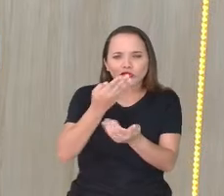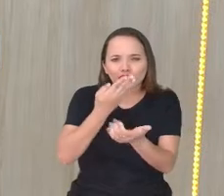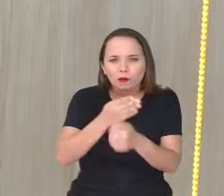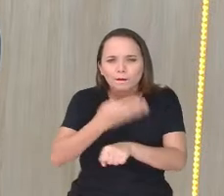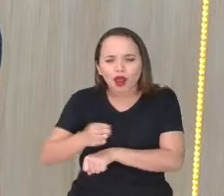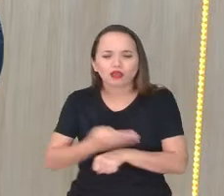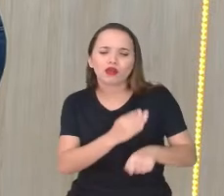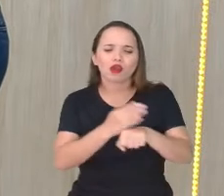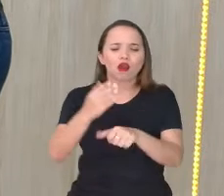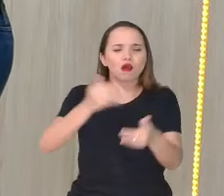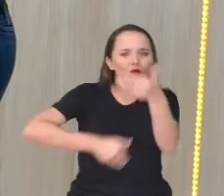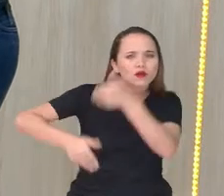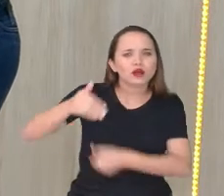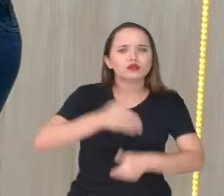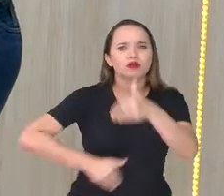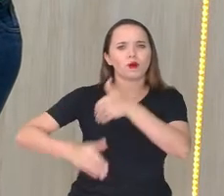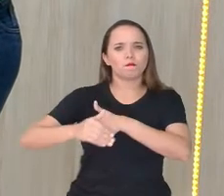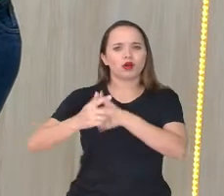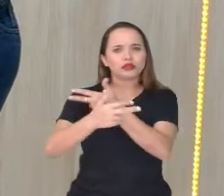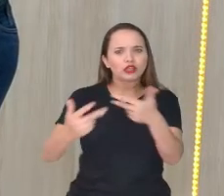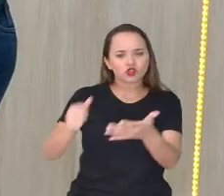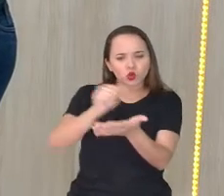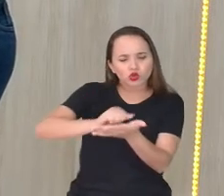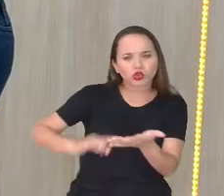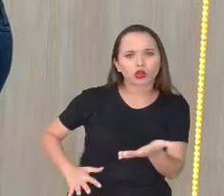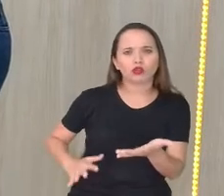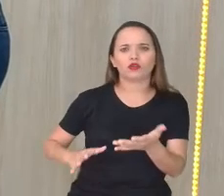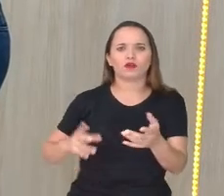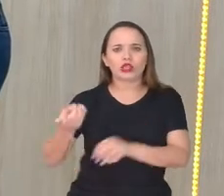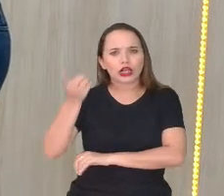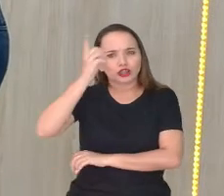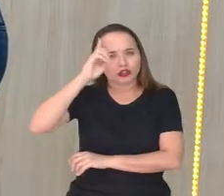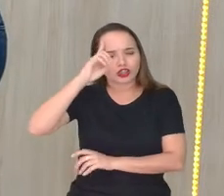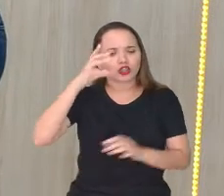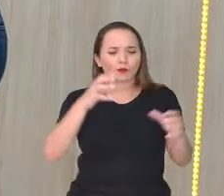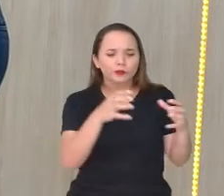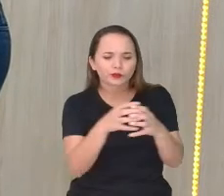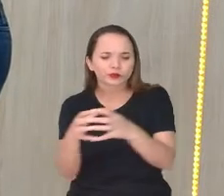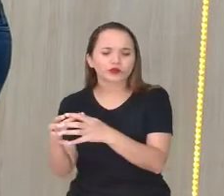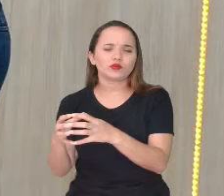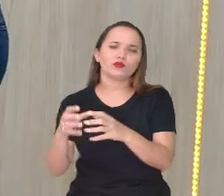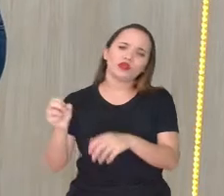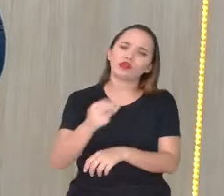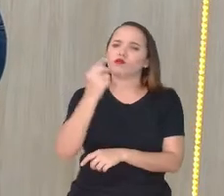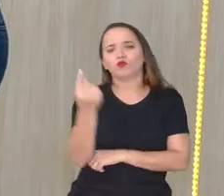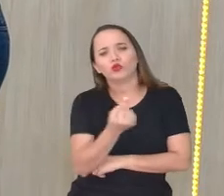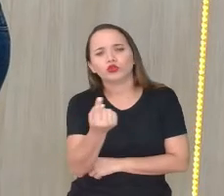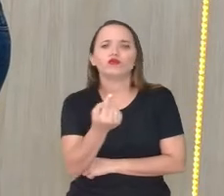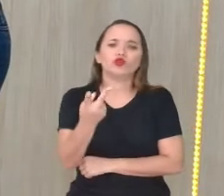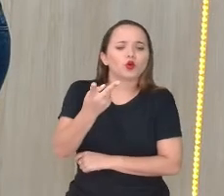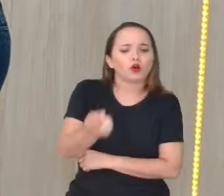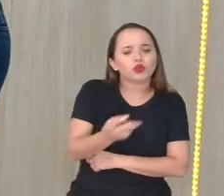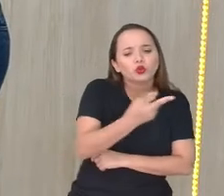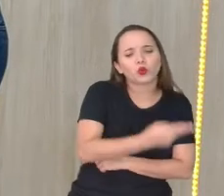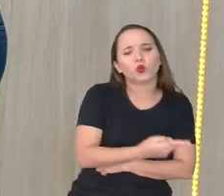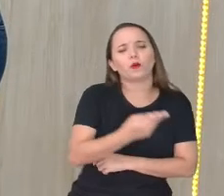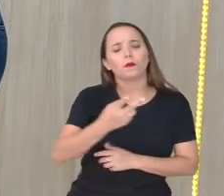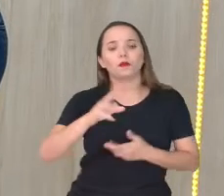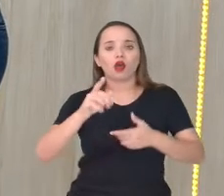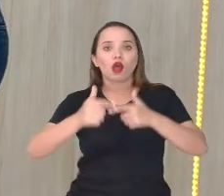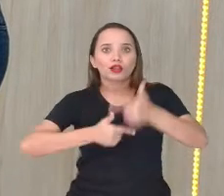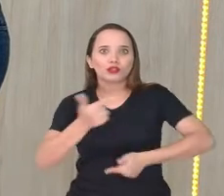diariamente, participando das atividades com equipe, individual, em dupla, trabalhando